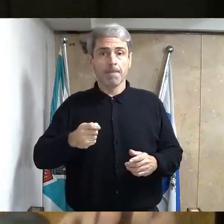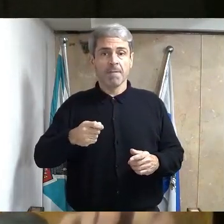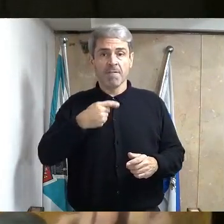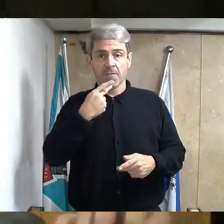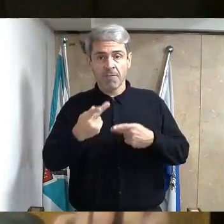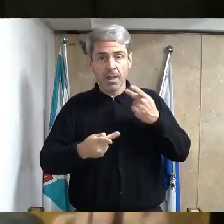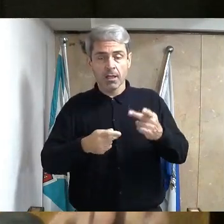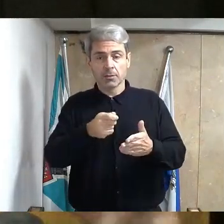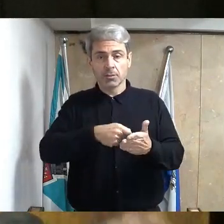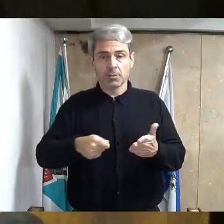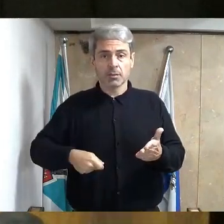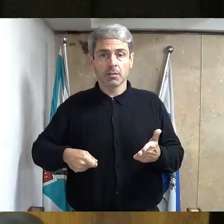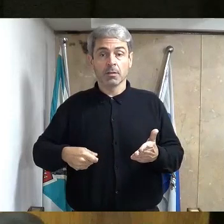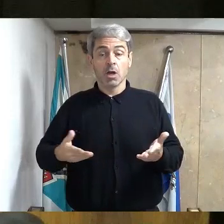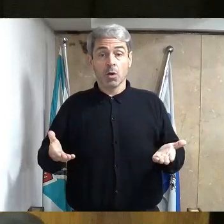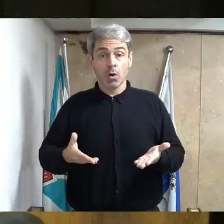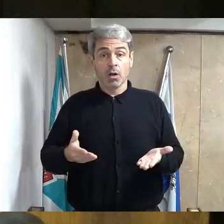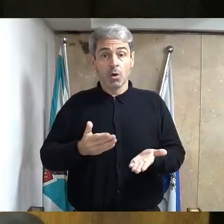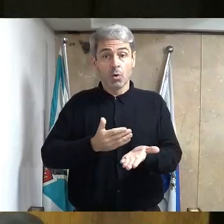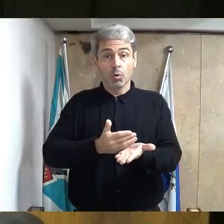Quero aqui iniciar meu discurso.